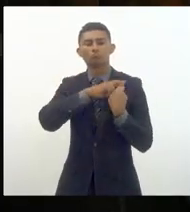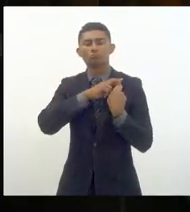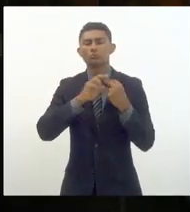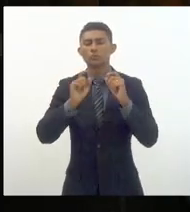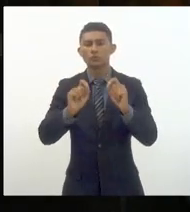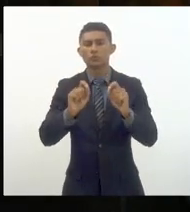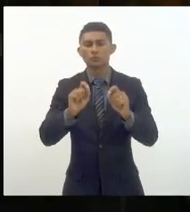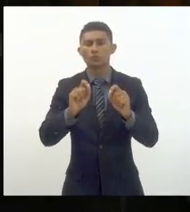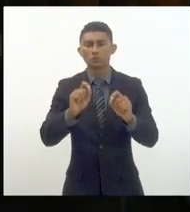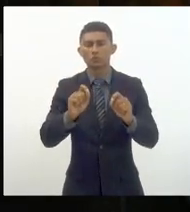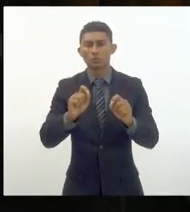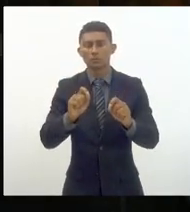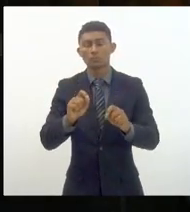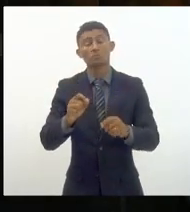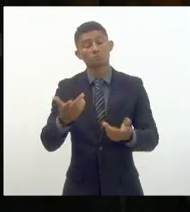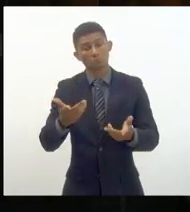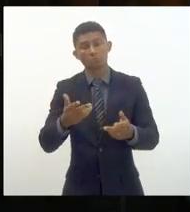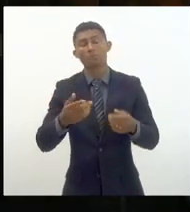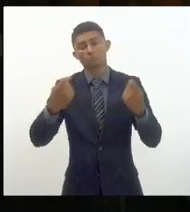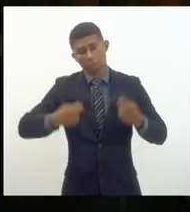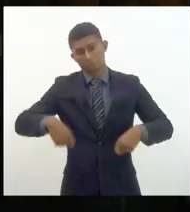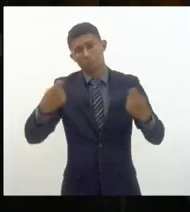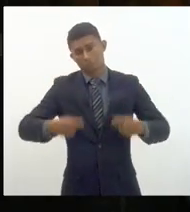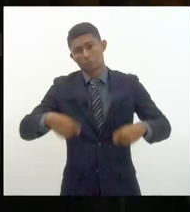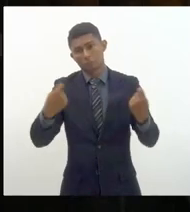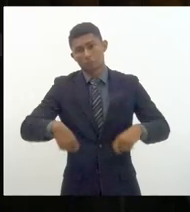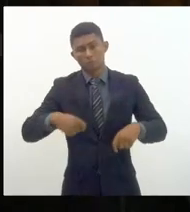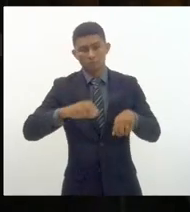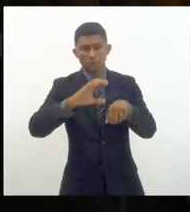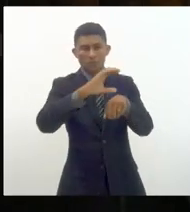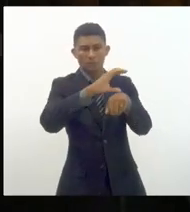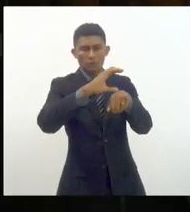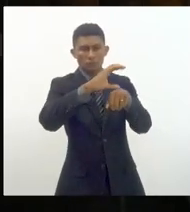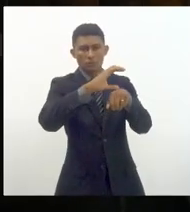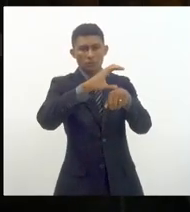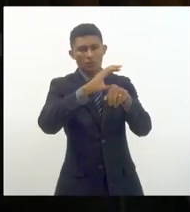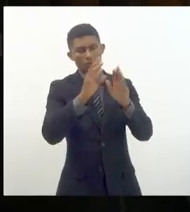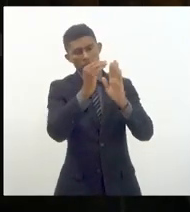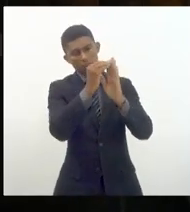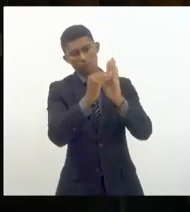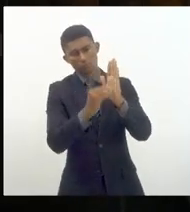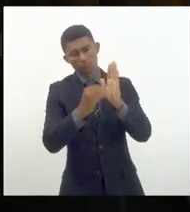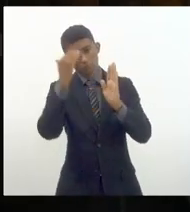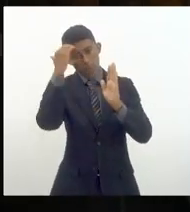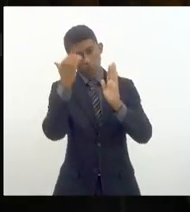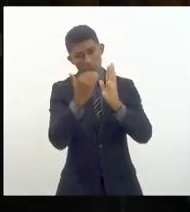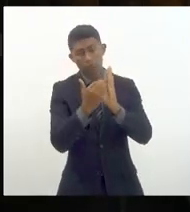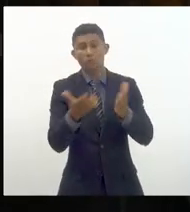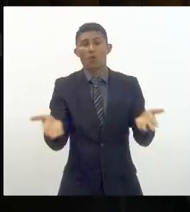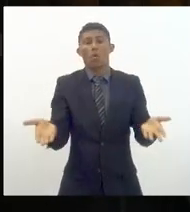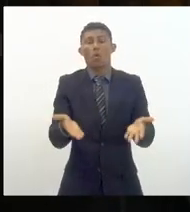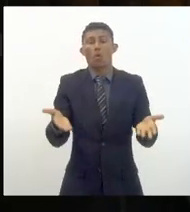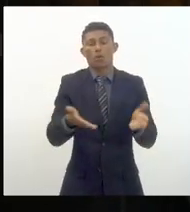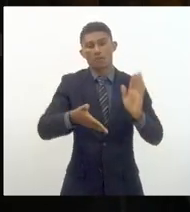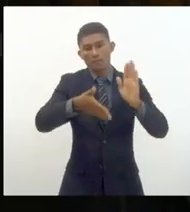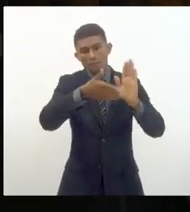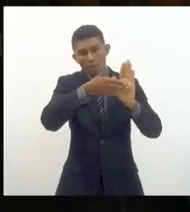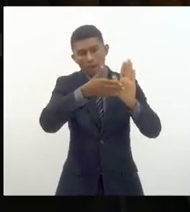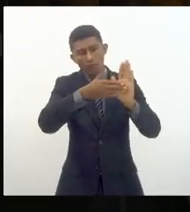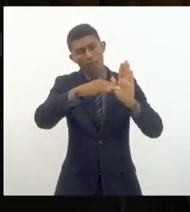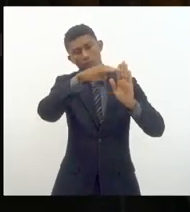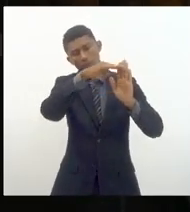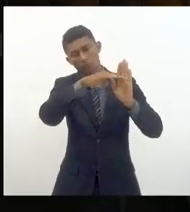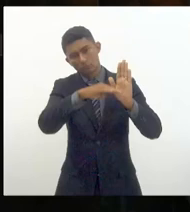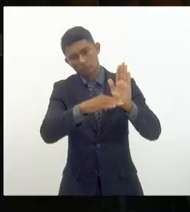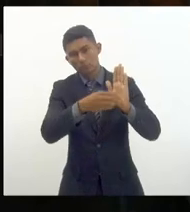é constitucionalmente diversas funções a pauta de hoje mas mostrar o